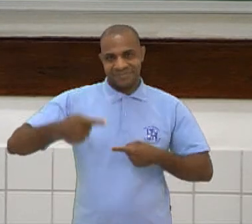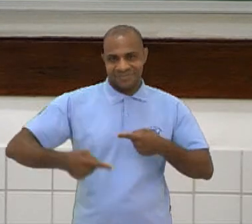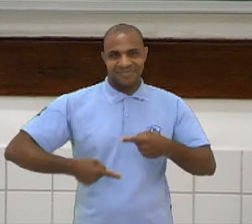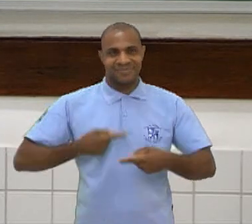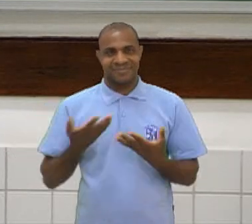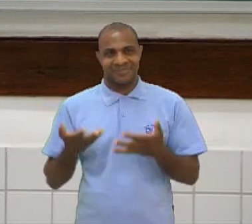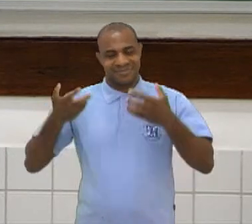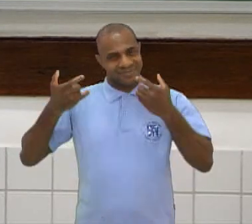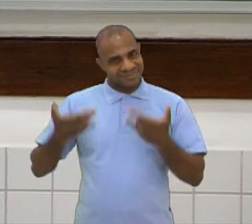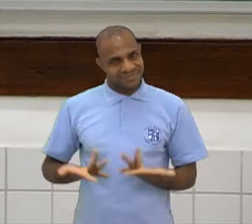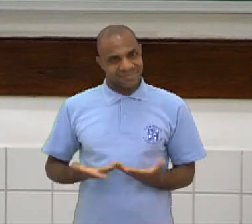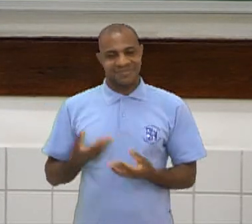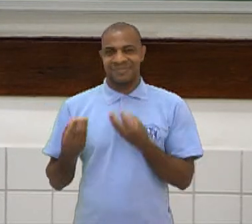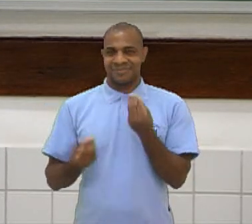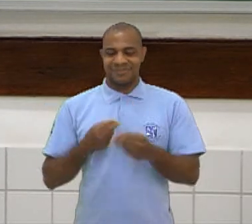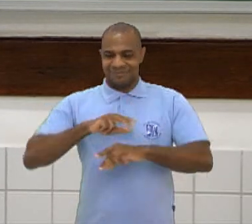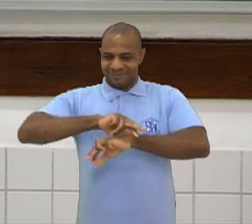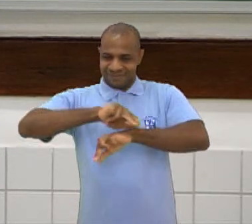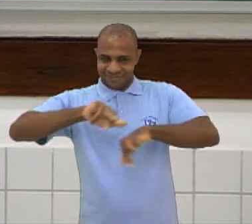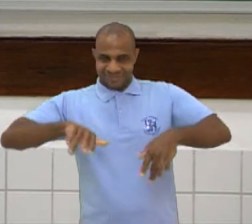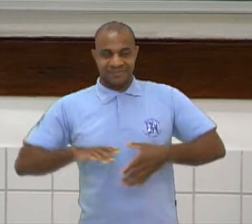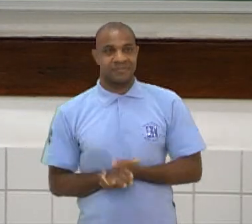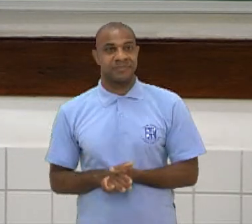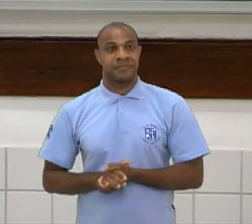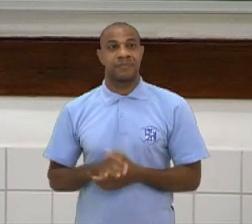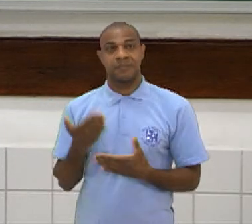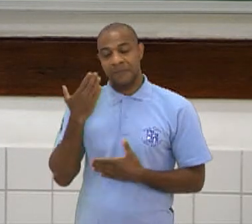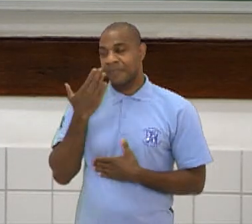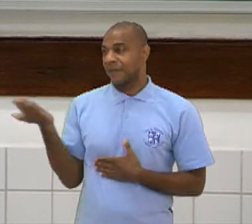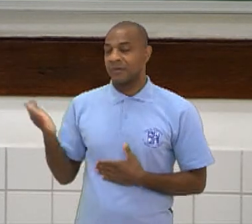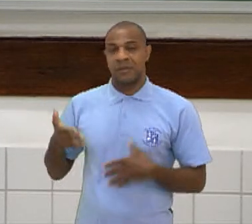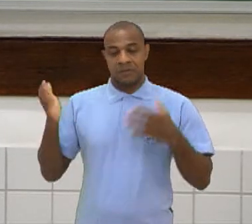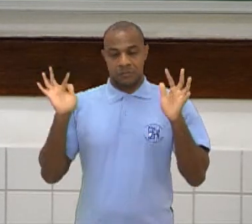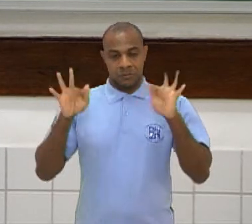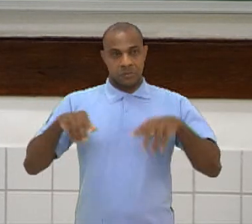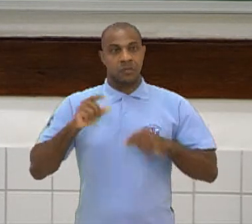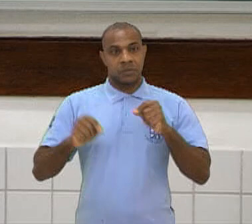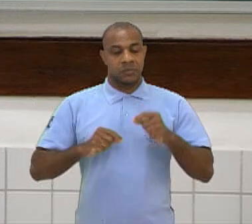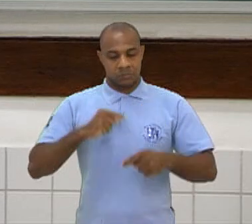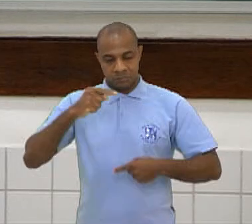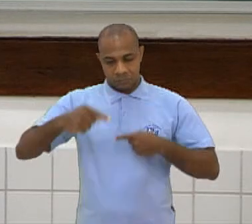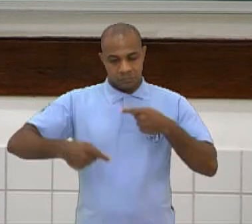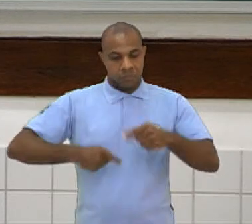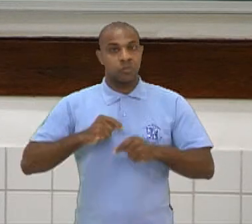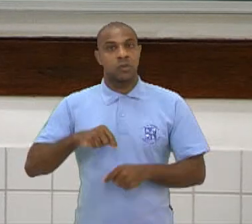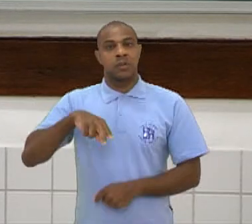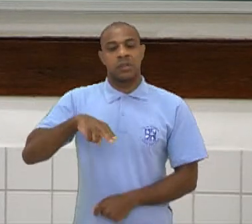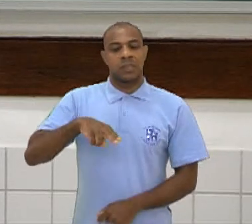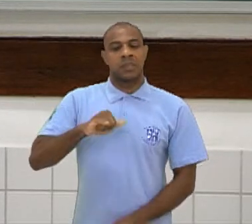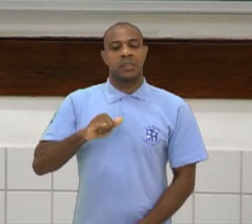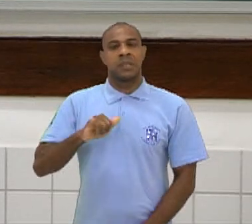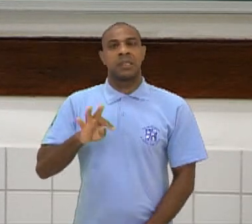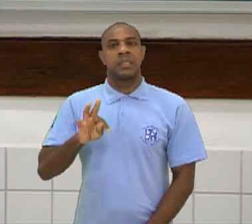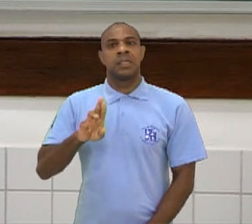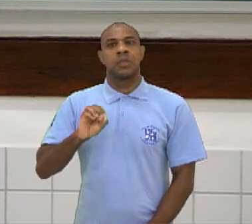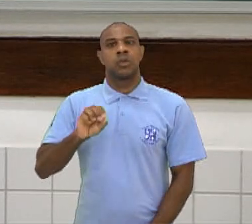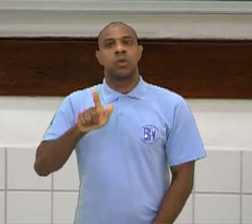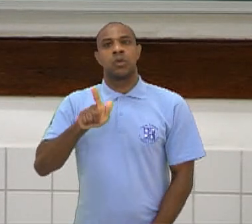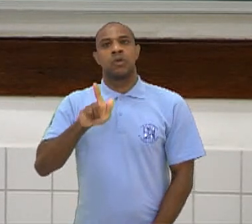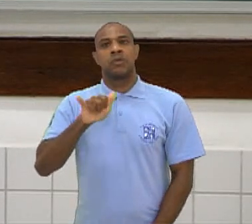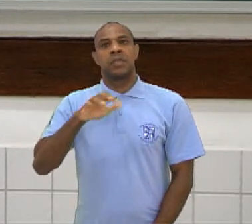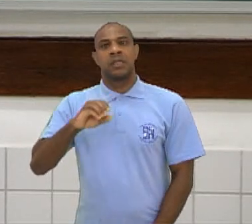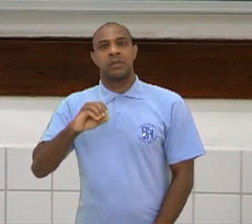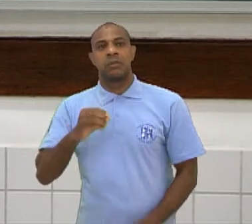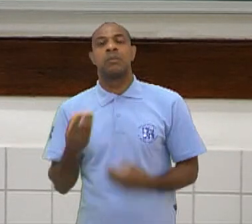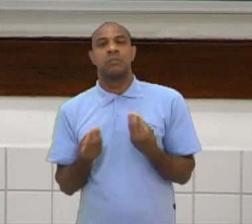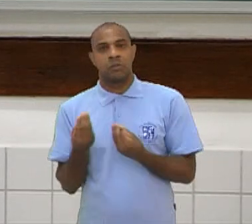fósforo, tinha ciclo do enxofre. A gente não vai falar desses, tá? A gente vai terminar hoje com o ciclo do nitrogênio. Mas caso você tenha interesse, queira